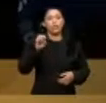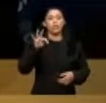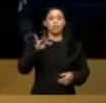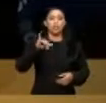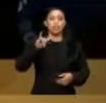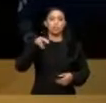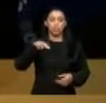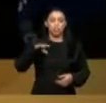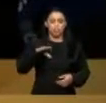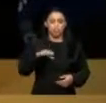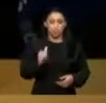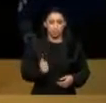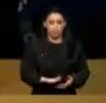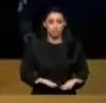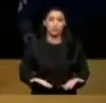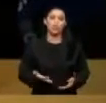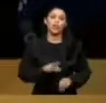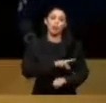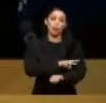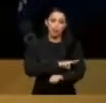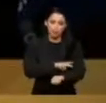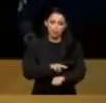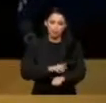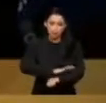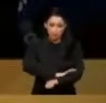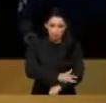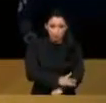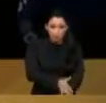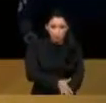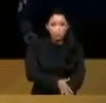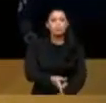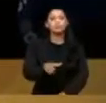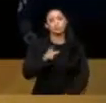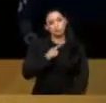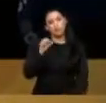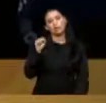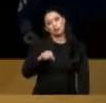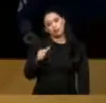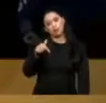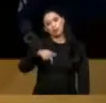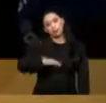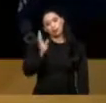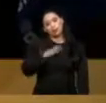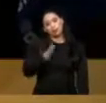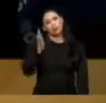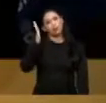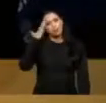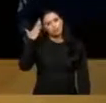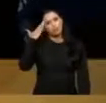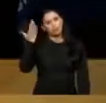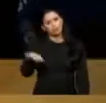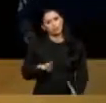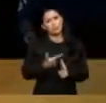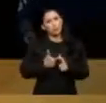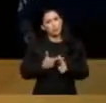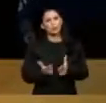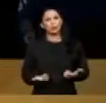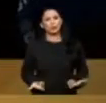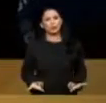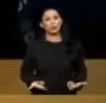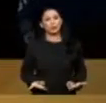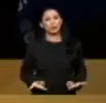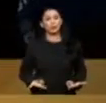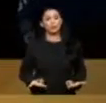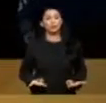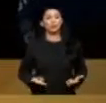no Brasil. Lamentamos. Não podemos negar o problema que já constitui um problema por si só. E por